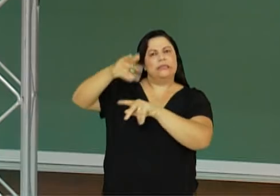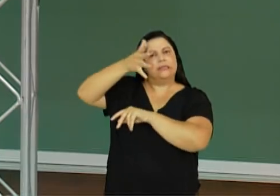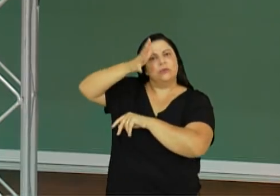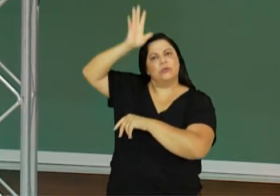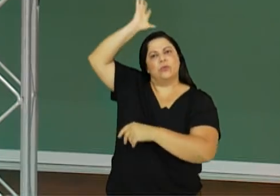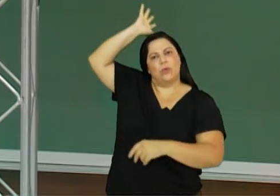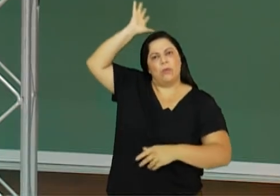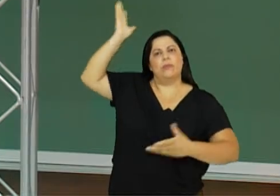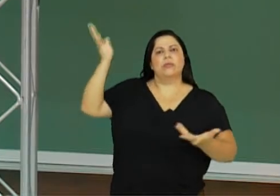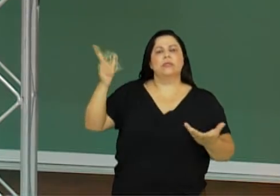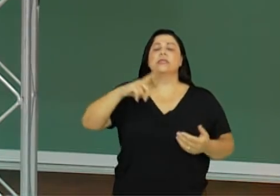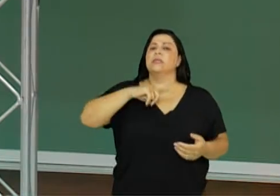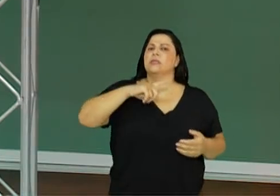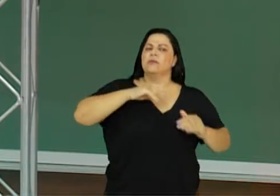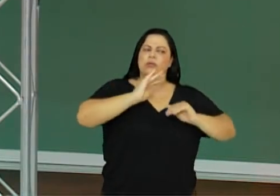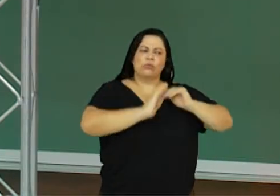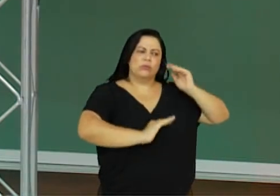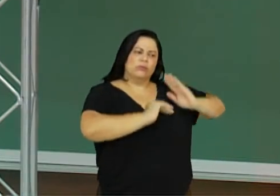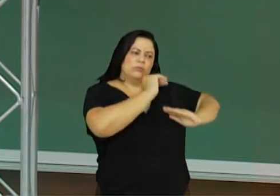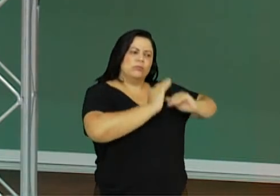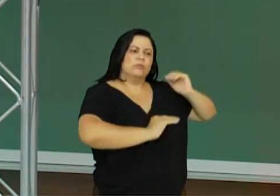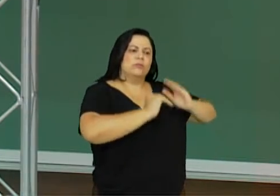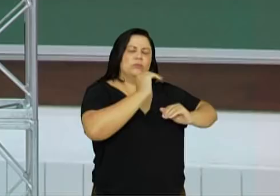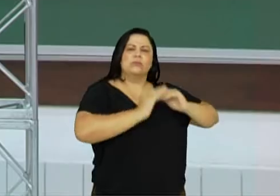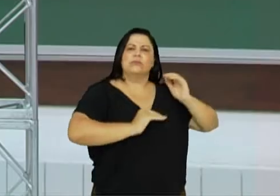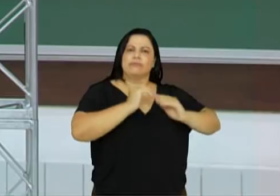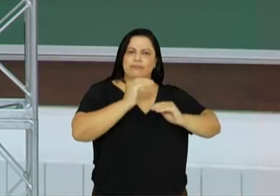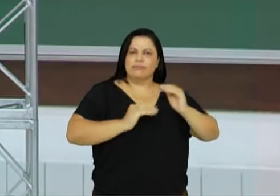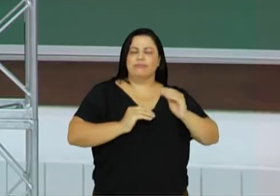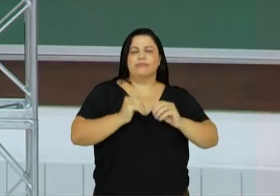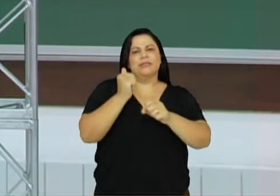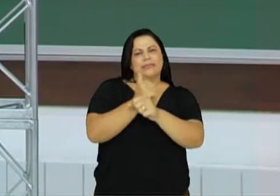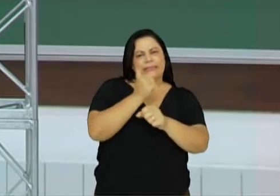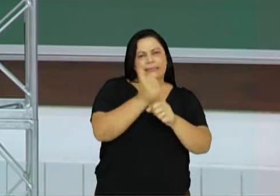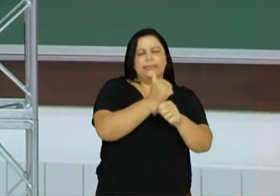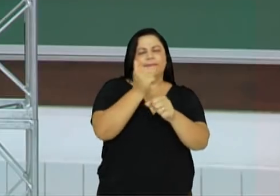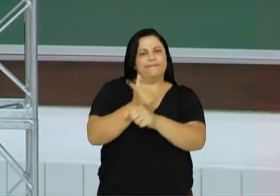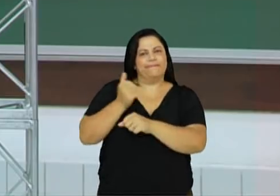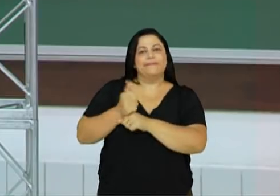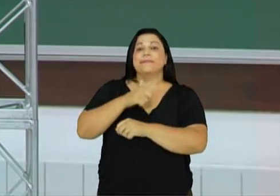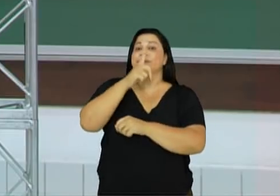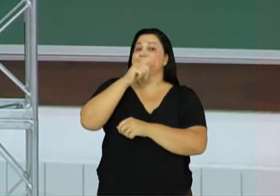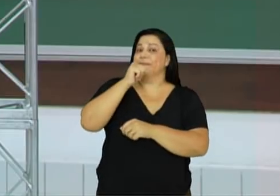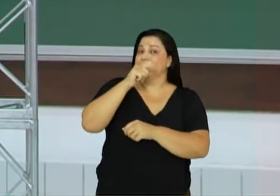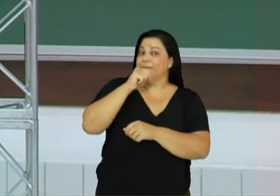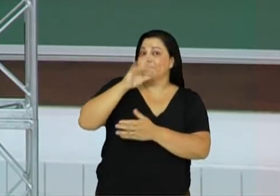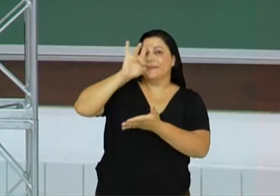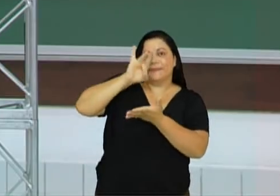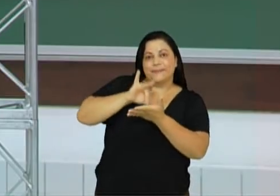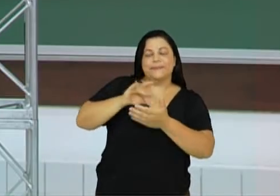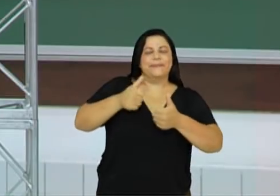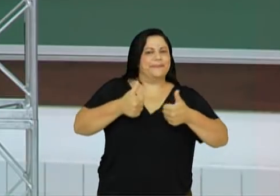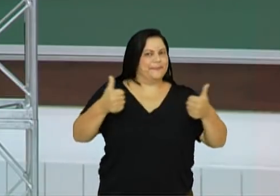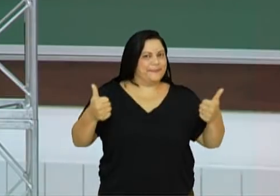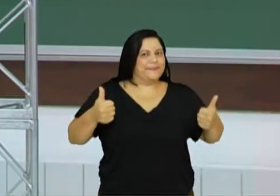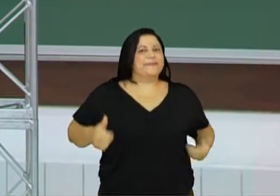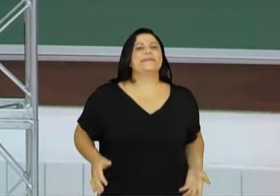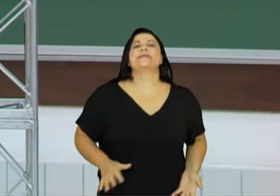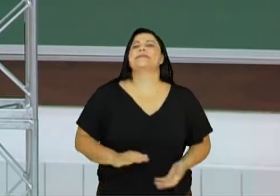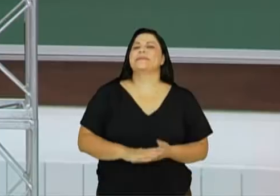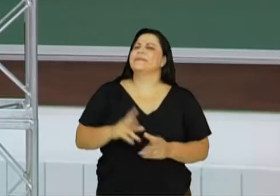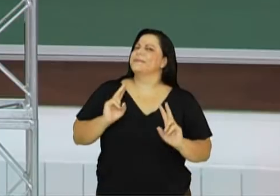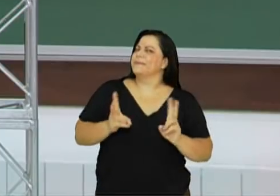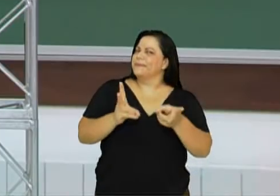a gente vai ter essa construção dos aquedutos, garantindo assim o abastecimento de água. Muito tranquilo o nosso exercício, né? Então vamos